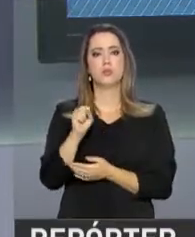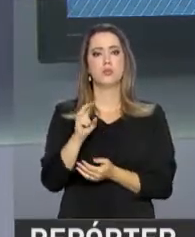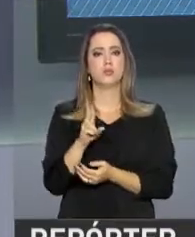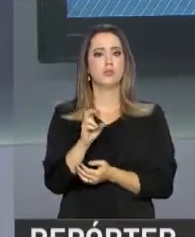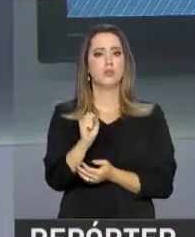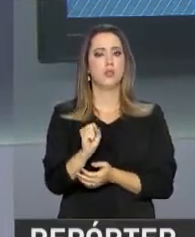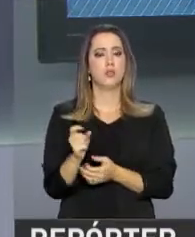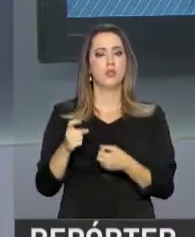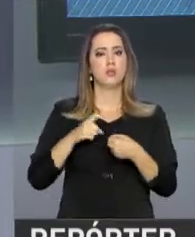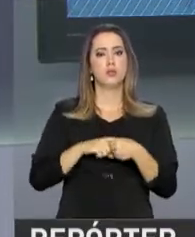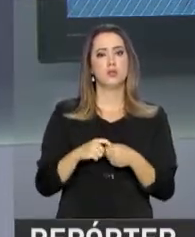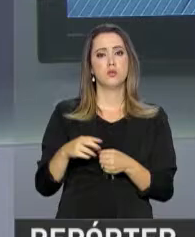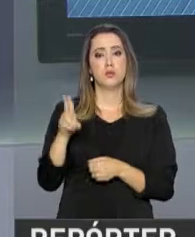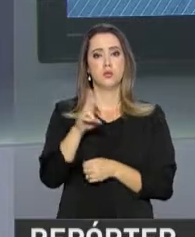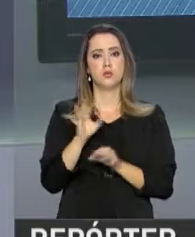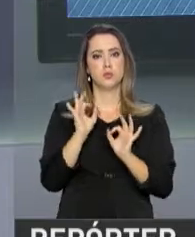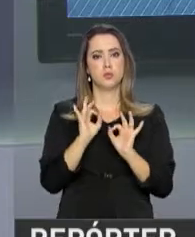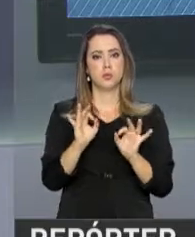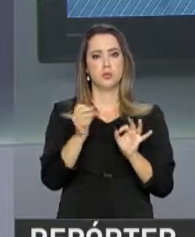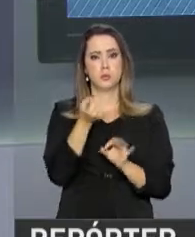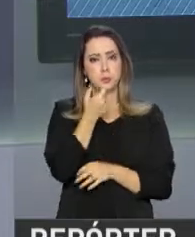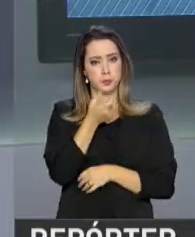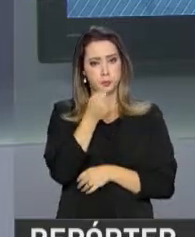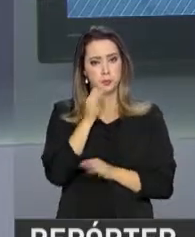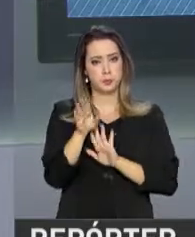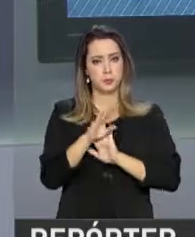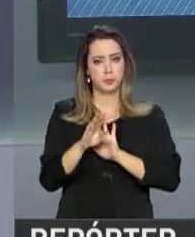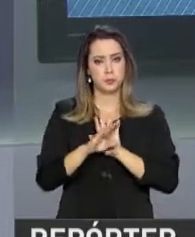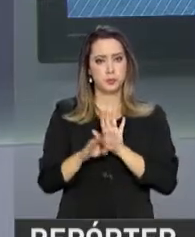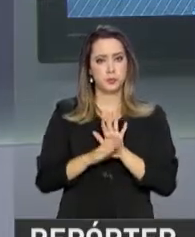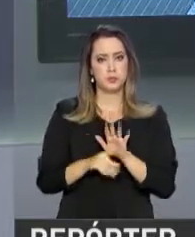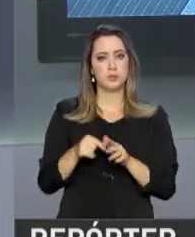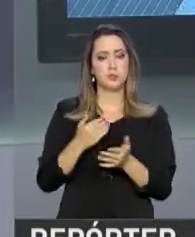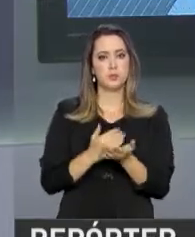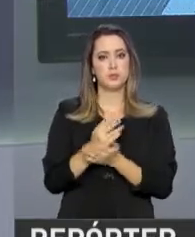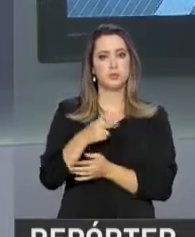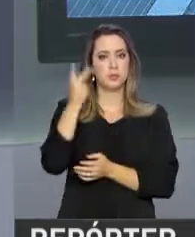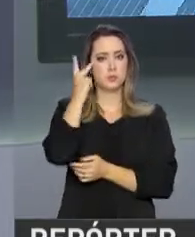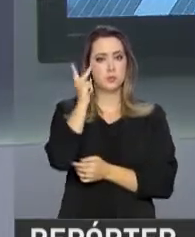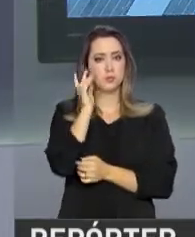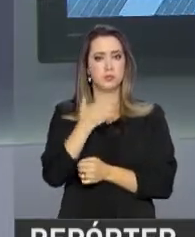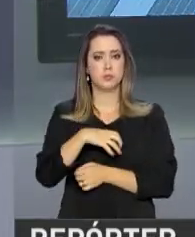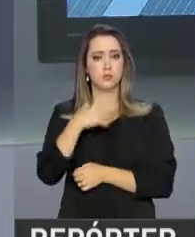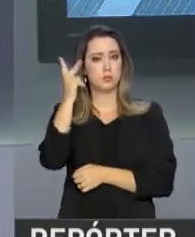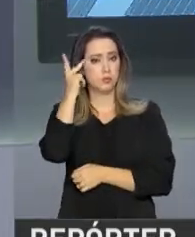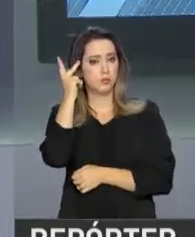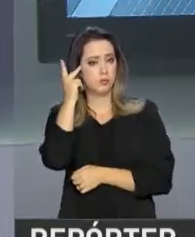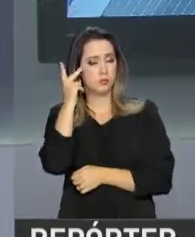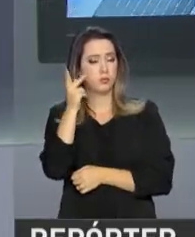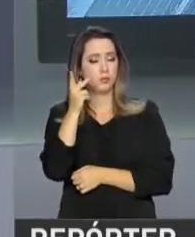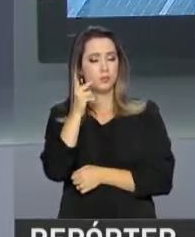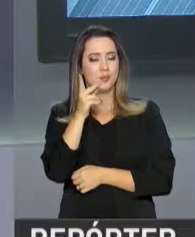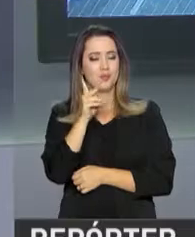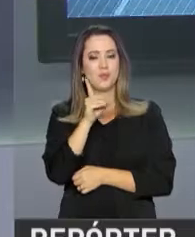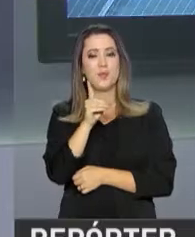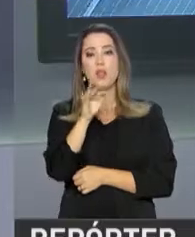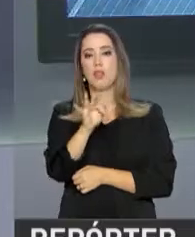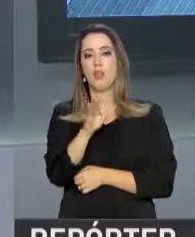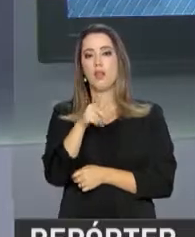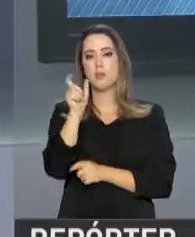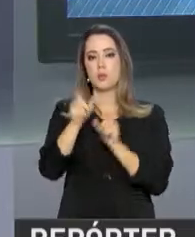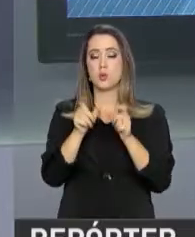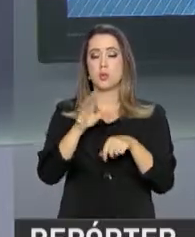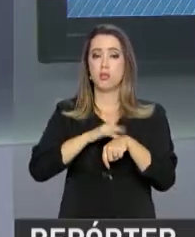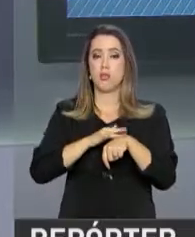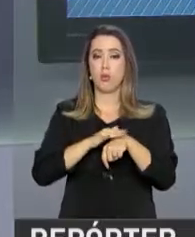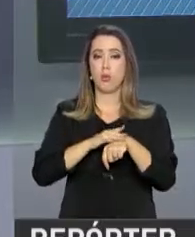sus voltado para o uso racional de medicamentos o projeto piloto começa em são paulo bahia e distrito federal para paciente com hepatite